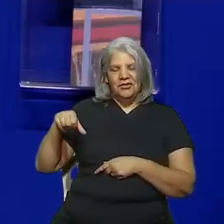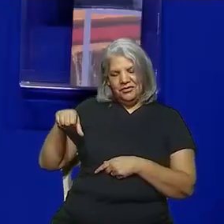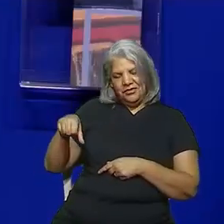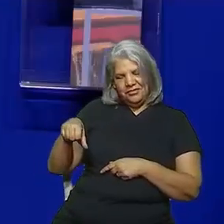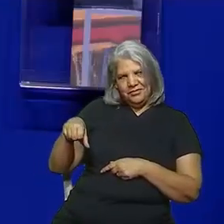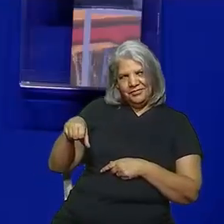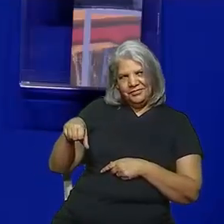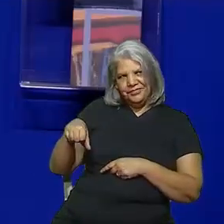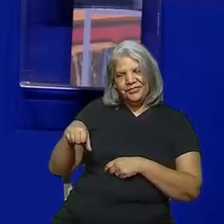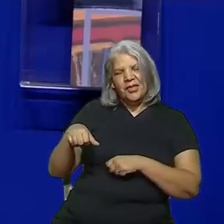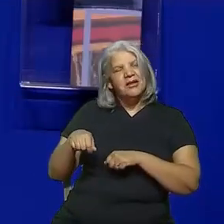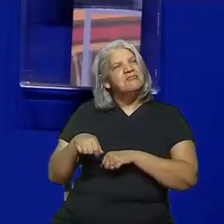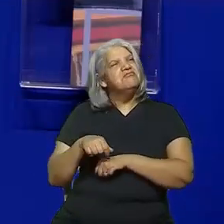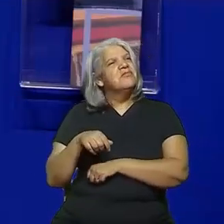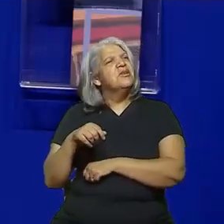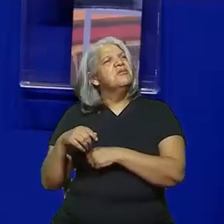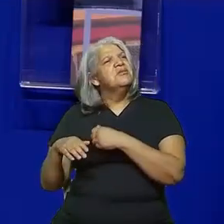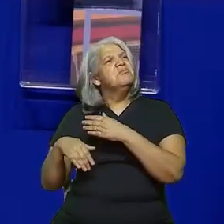Passou um tempo.